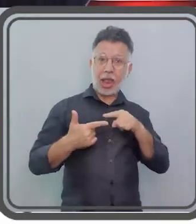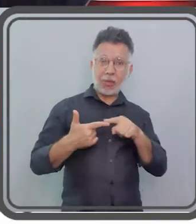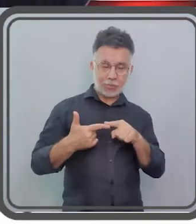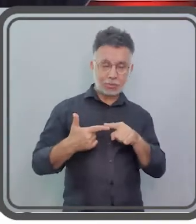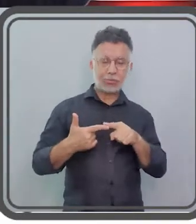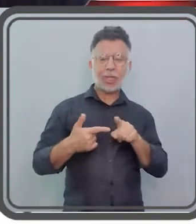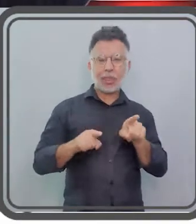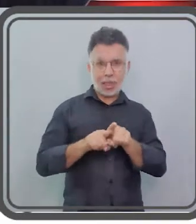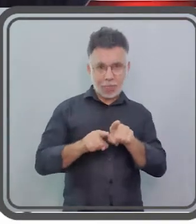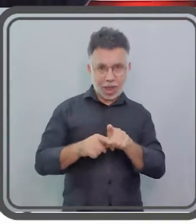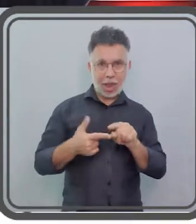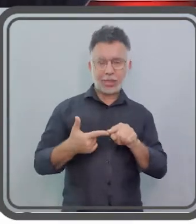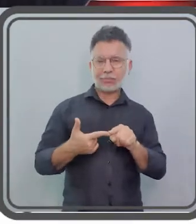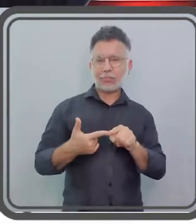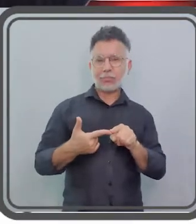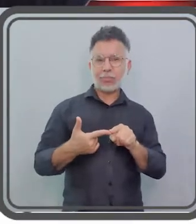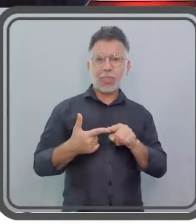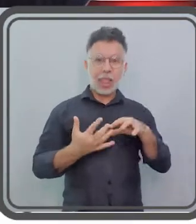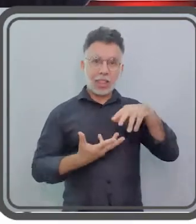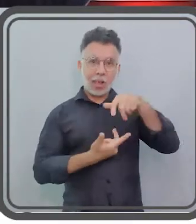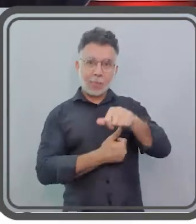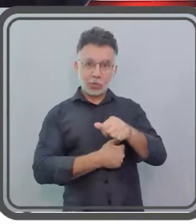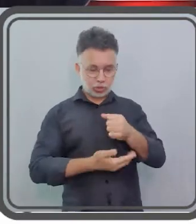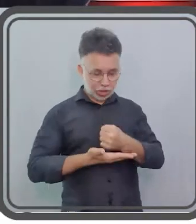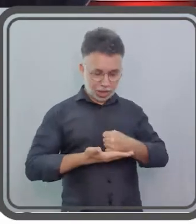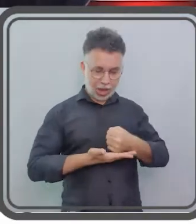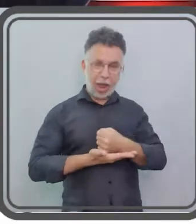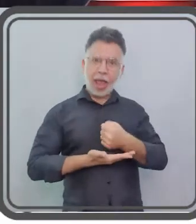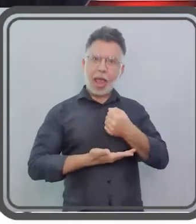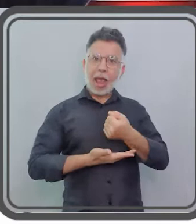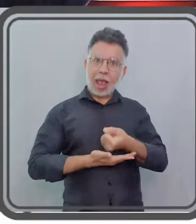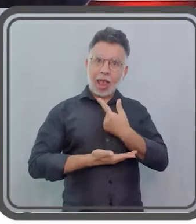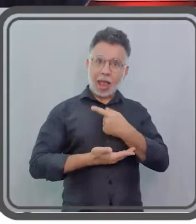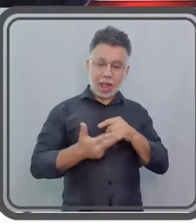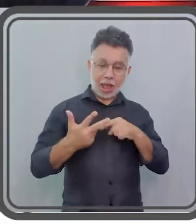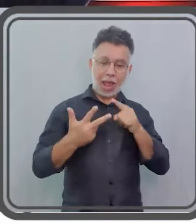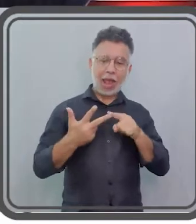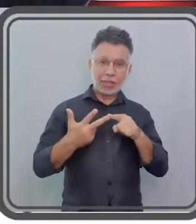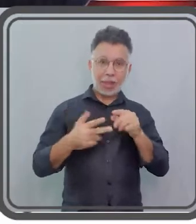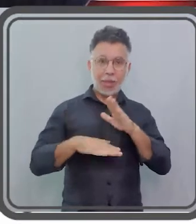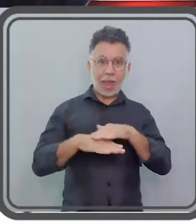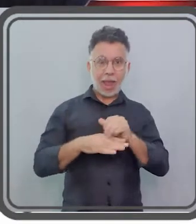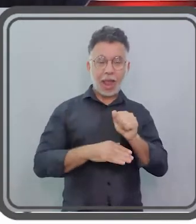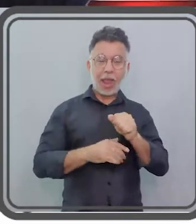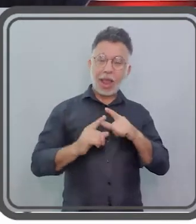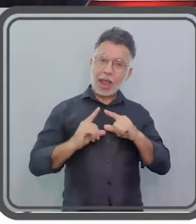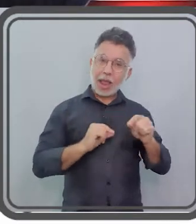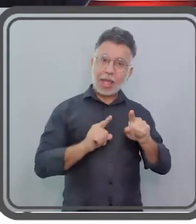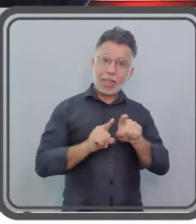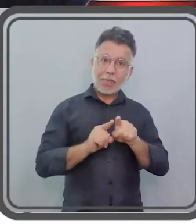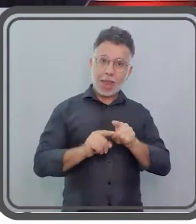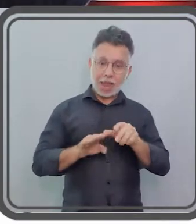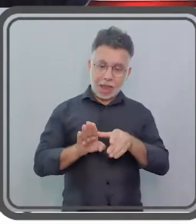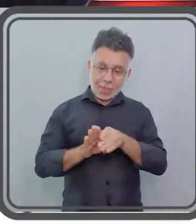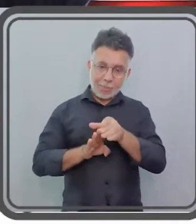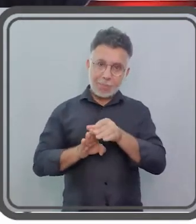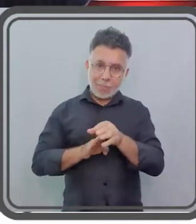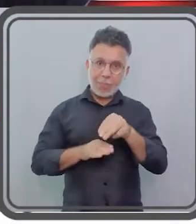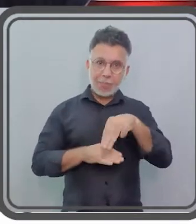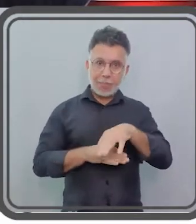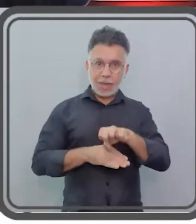Johnson Nutrition, General Manager da Mundi Pharma, presidente da Tyco Flow Control para a Ásia e membro da Conselho da Tower